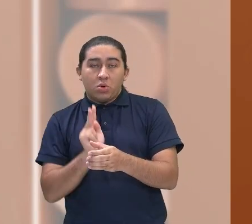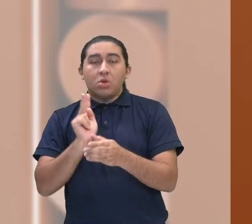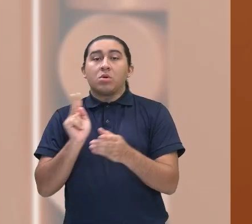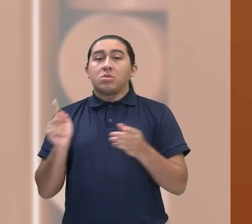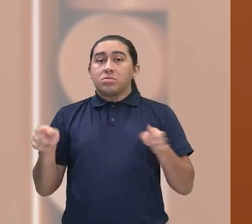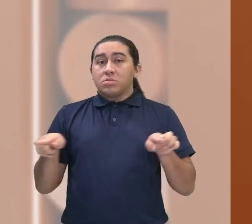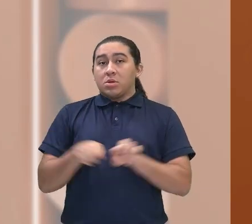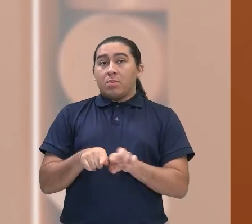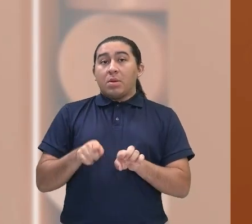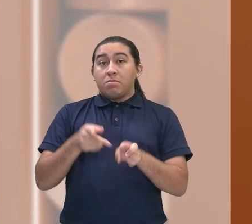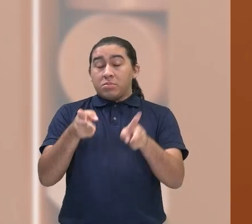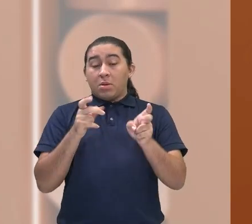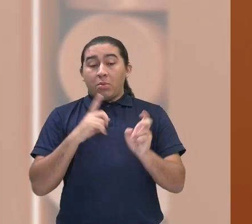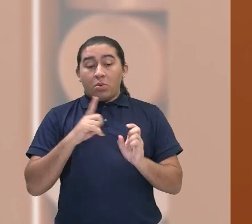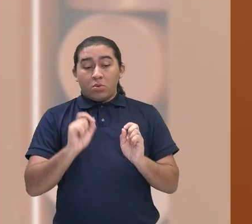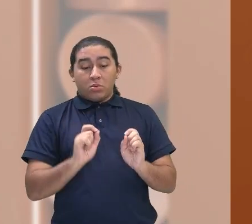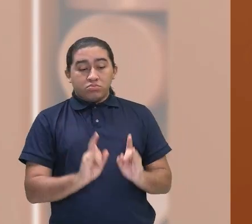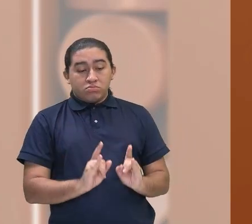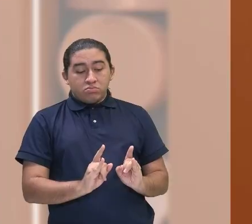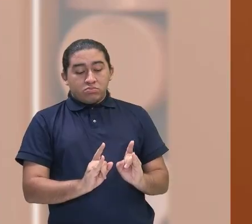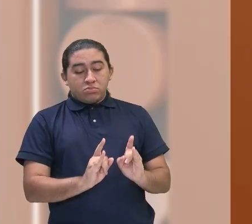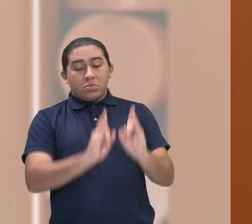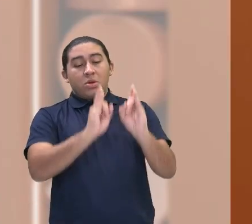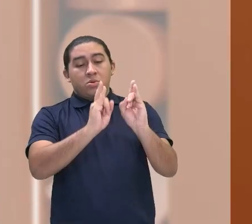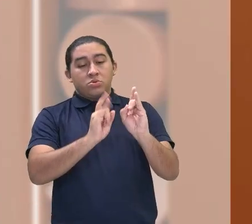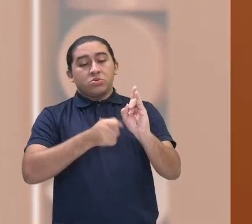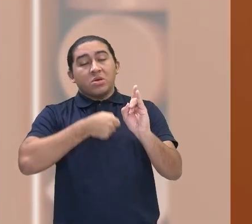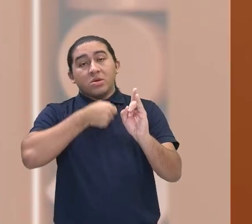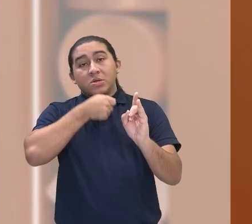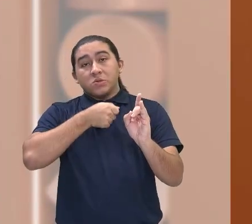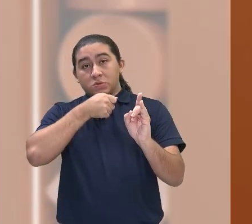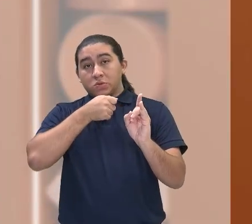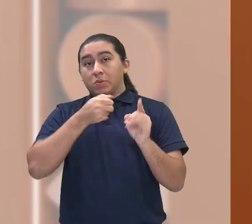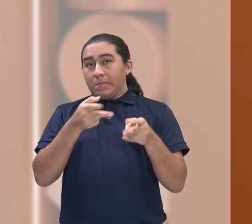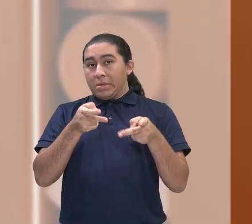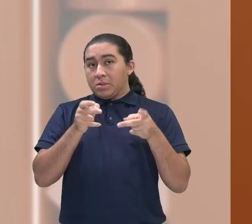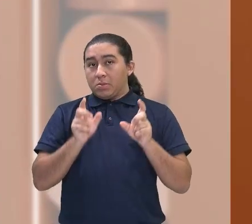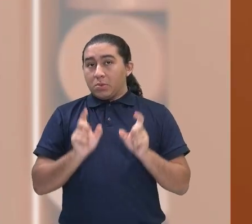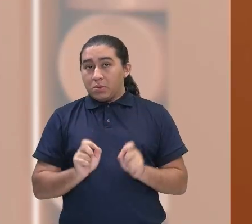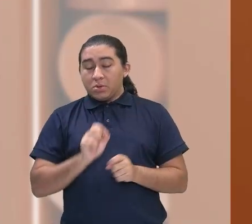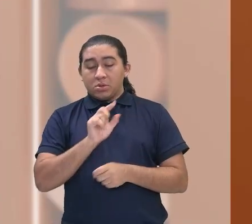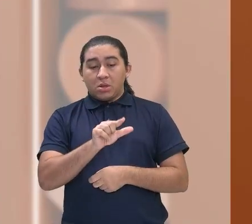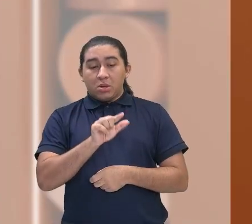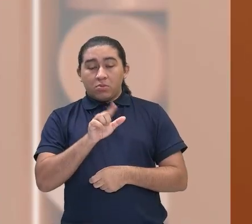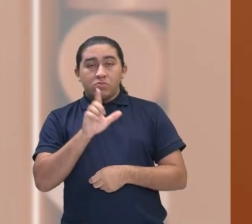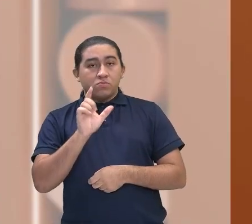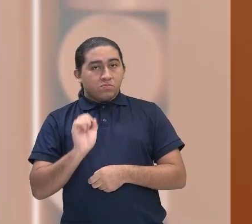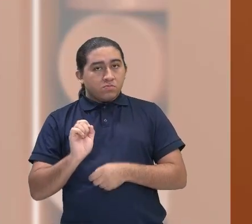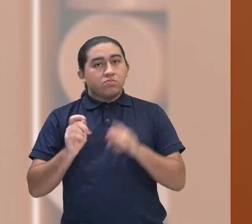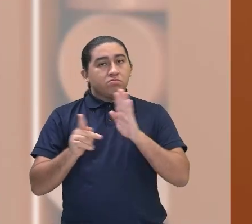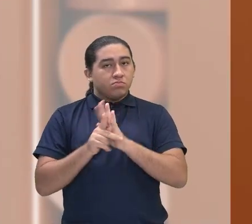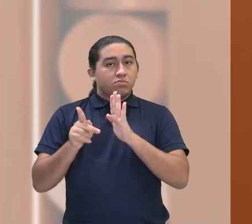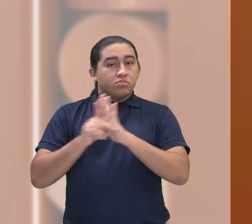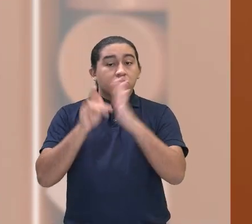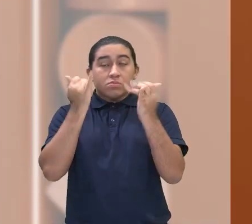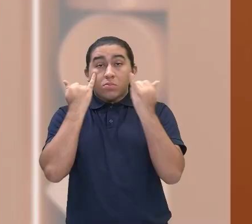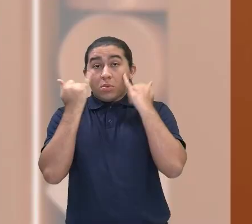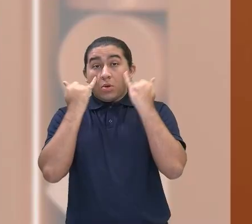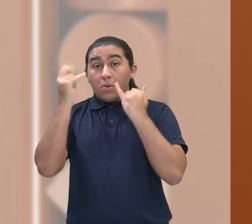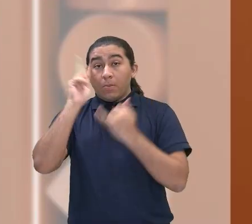os prédios, né, os mais antigos, você percebe ali que ali é uma fonte histórica